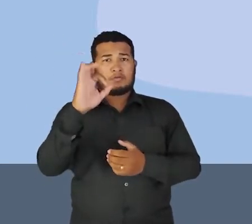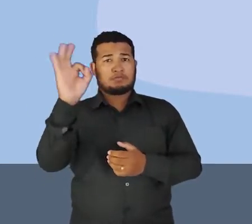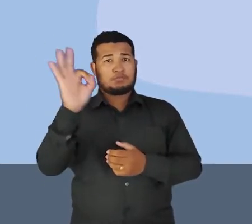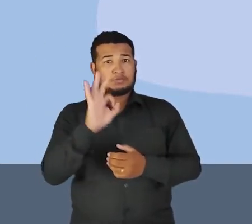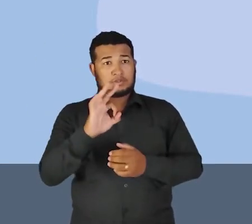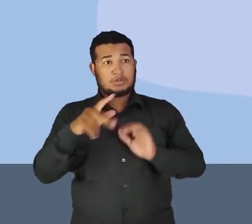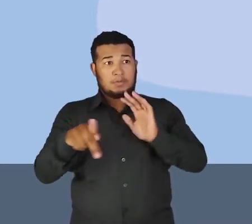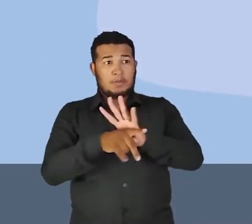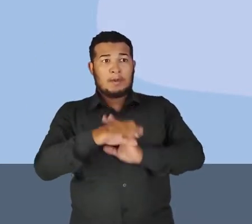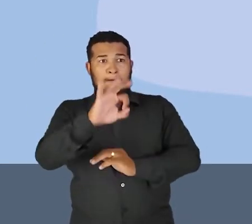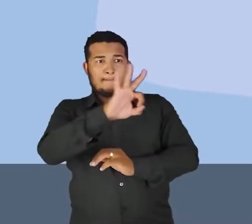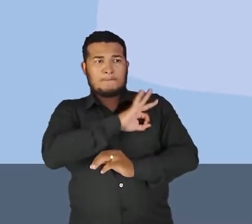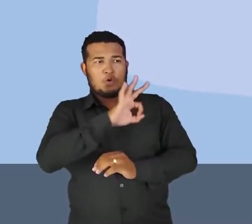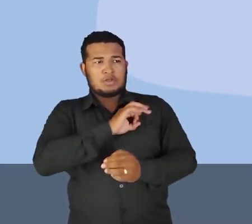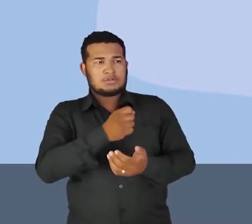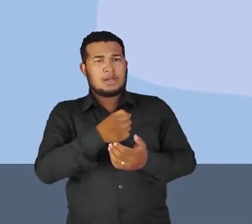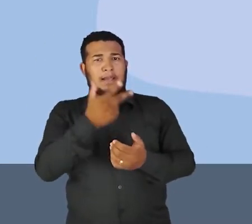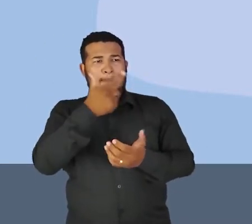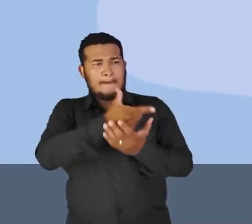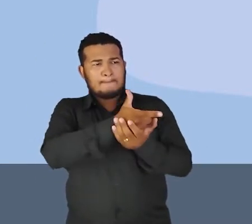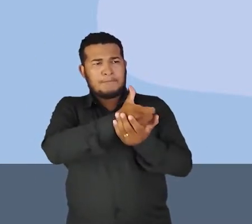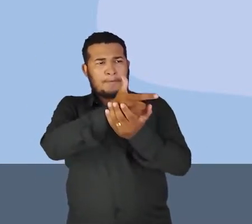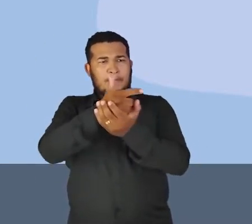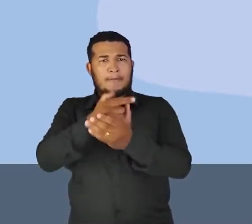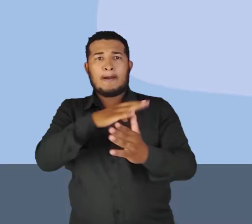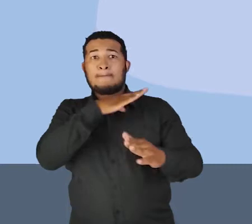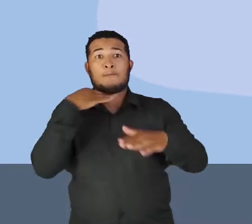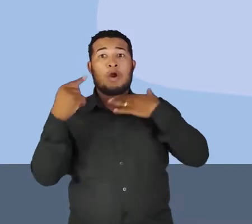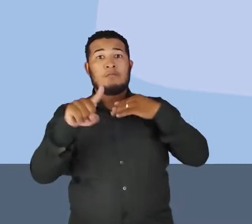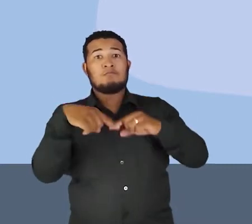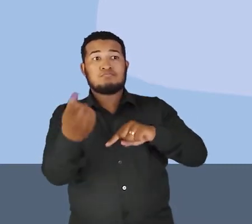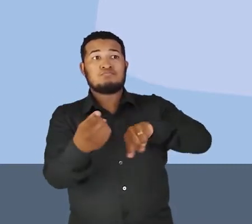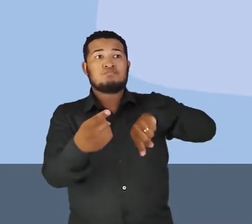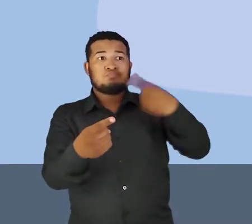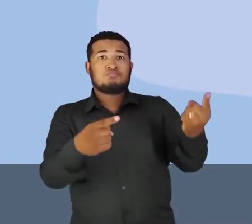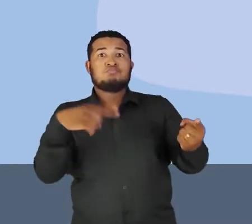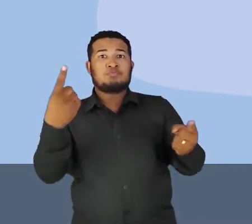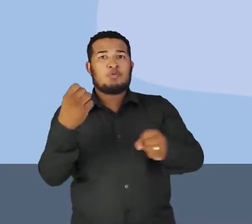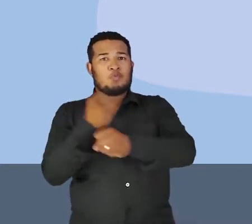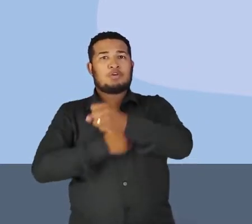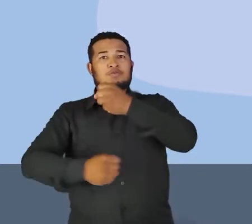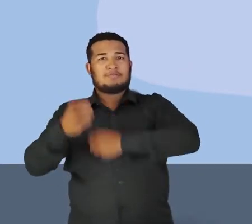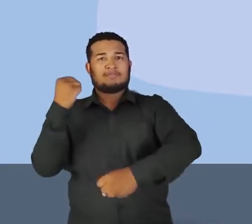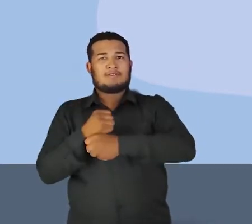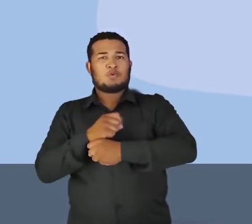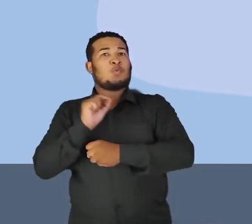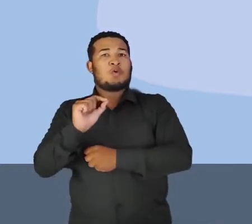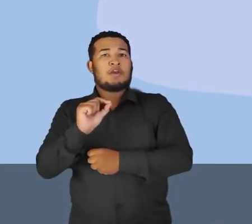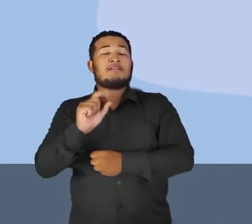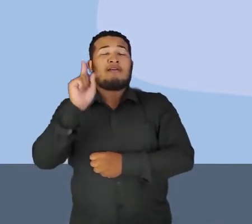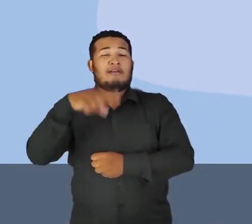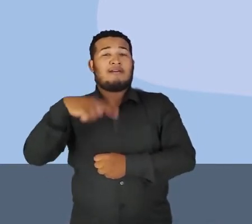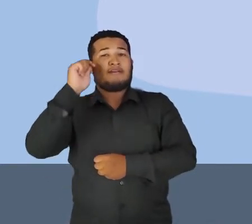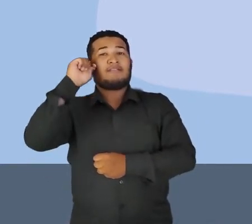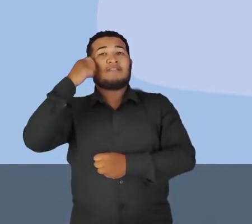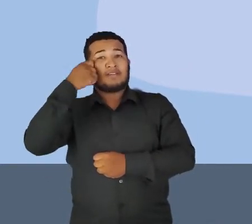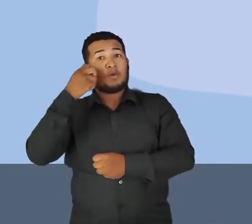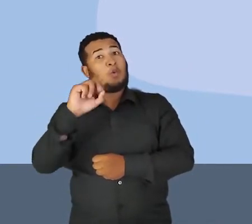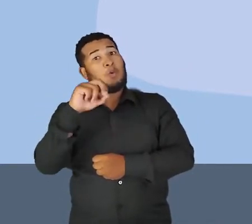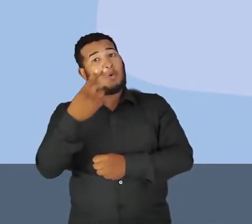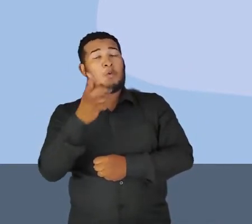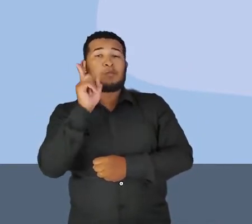pela polícia no estado do Rio de Janeiro no primeiro semestre do ano passado eram pretos e pardos. Ou